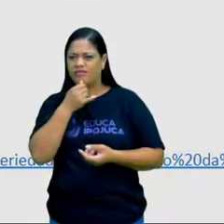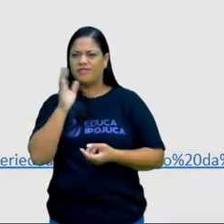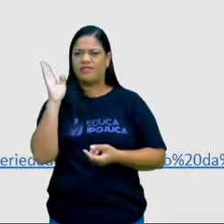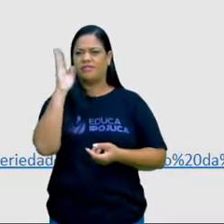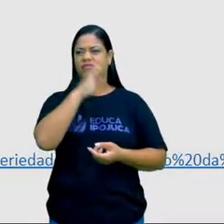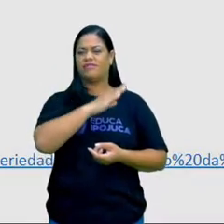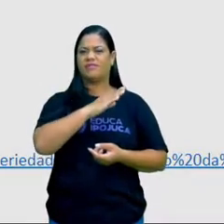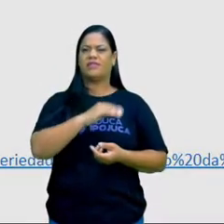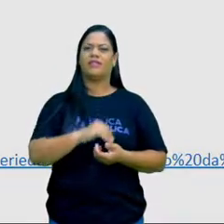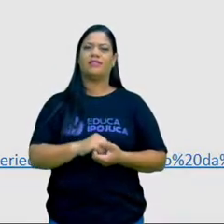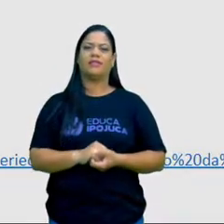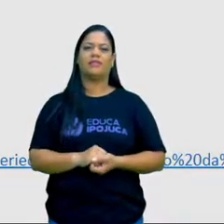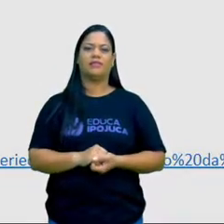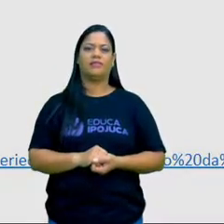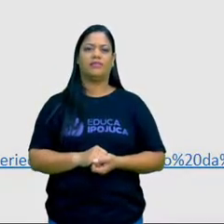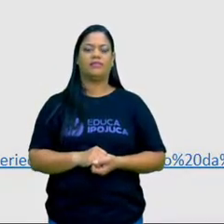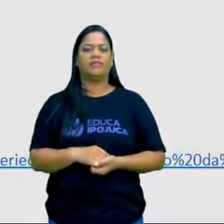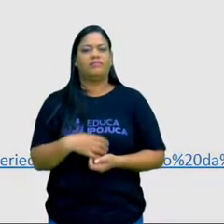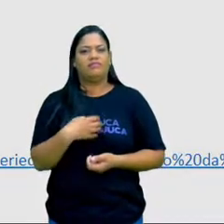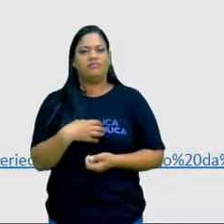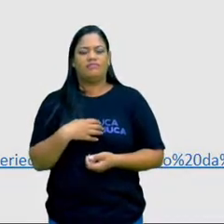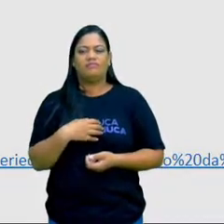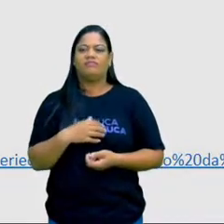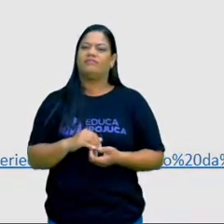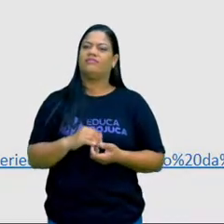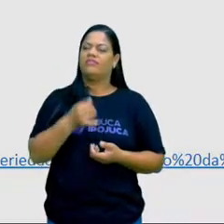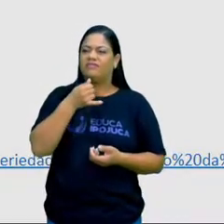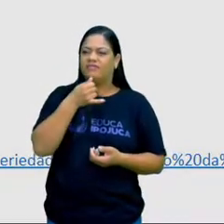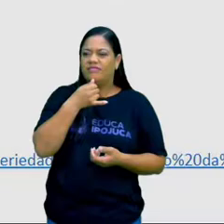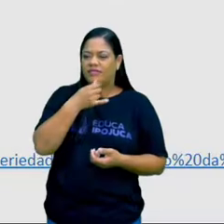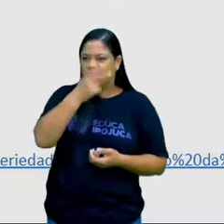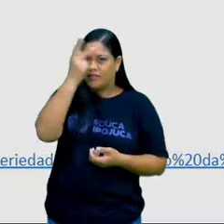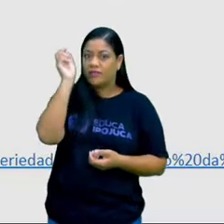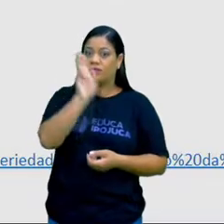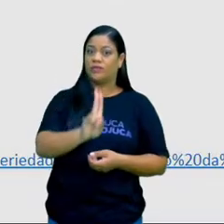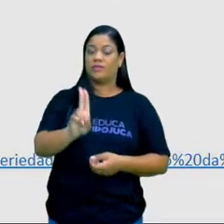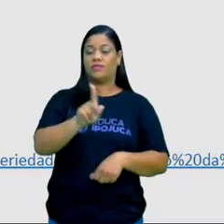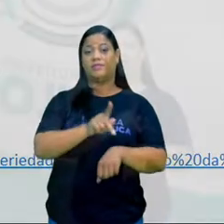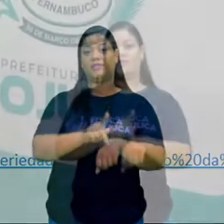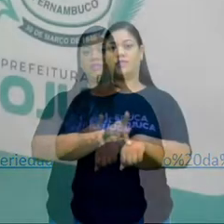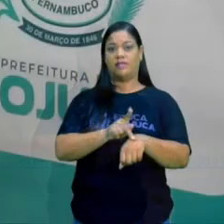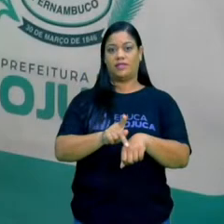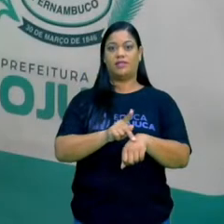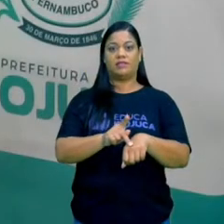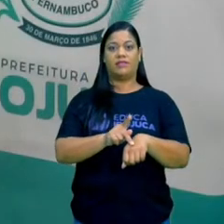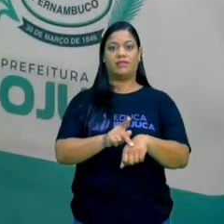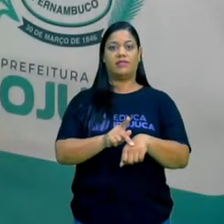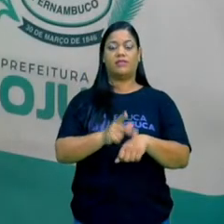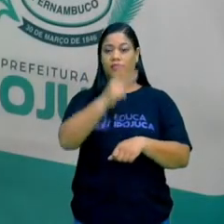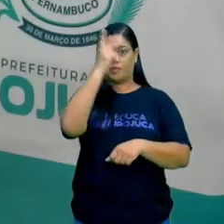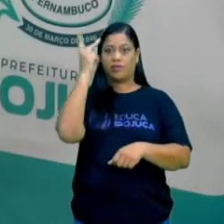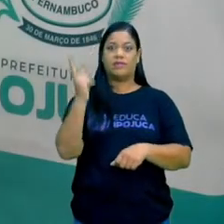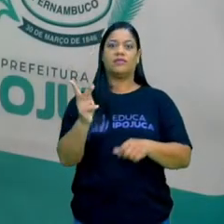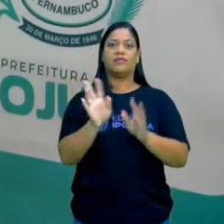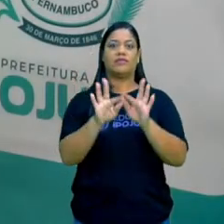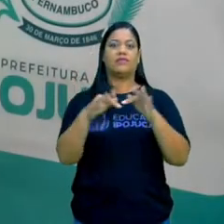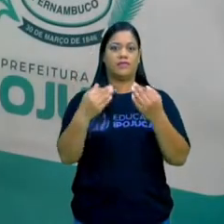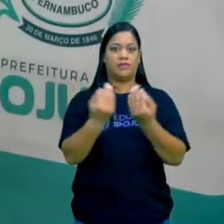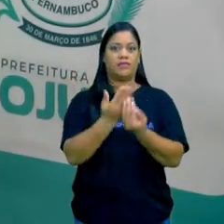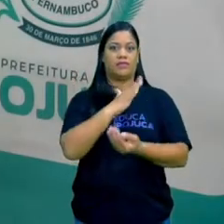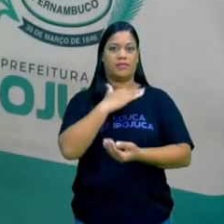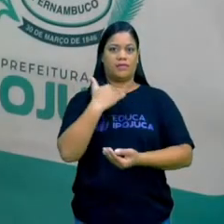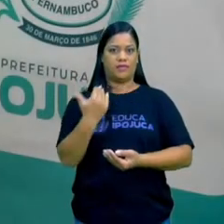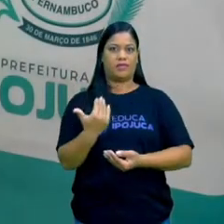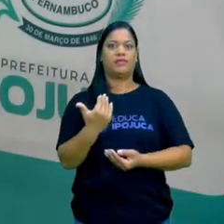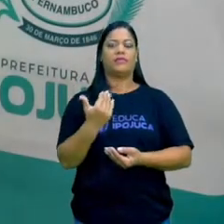dor, né? O temor, melancolia. Por isso que as pessoas usam muito a cor preta quando estão em luto. Quando morre alguém, que a pessoa